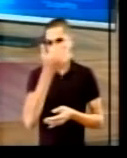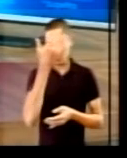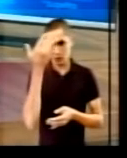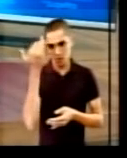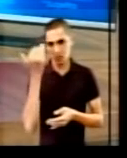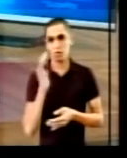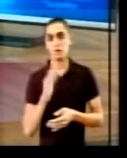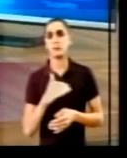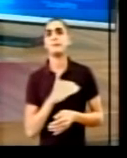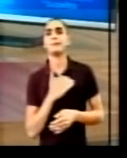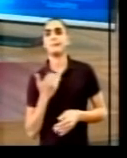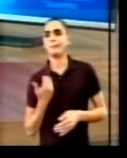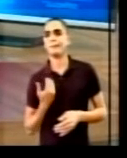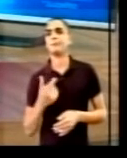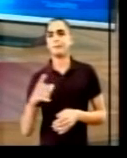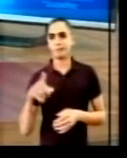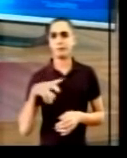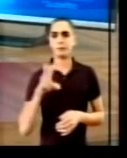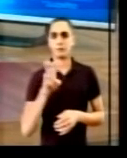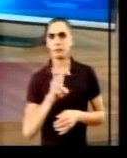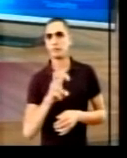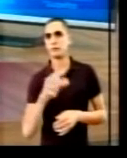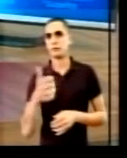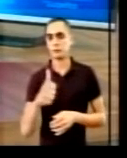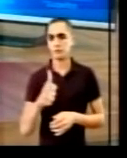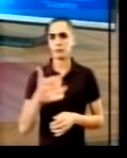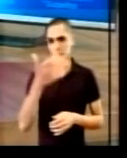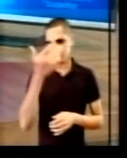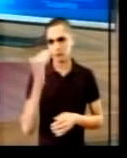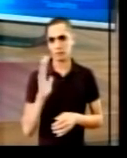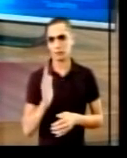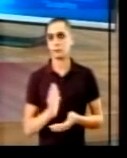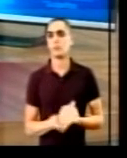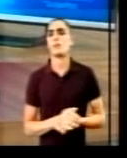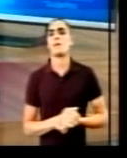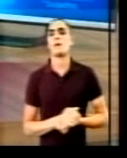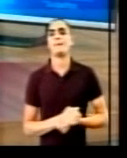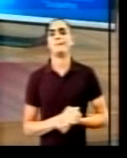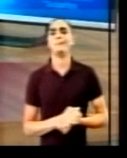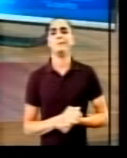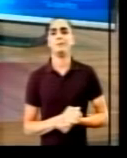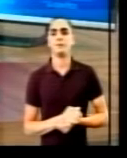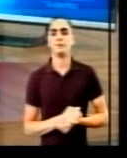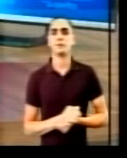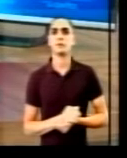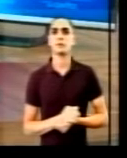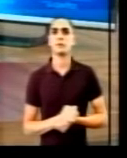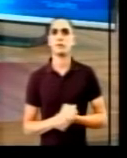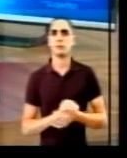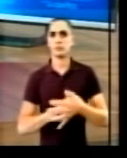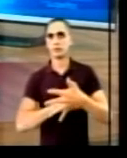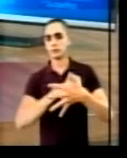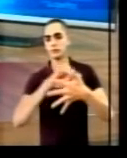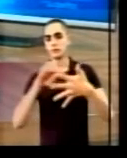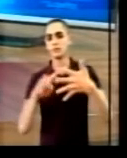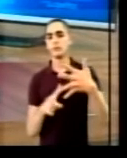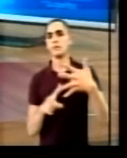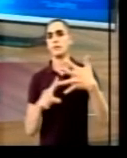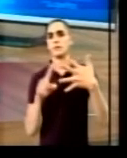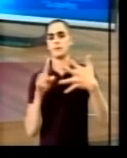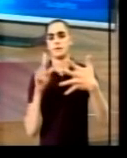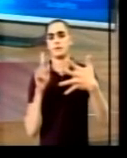em 511 casos. No cenário 4, nós